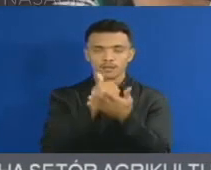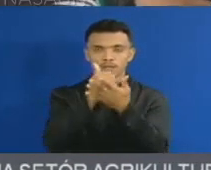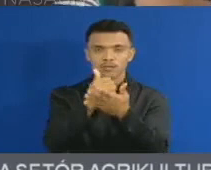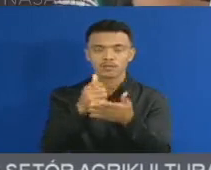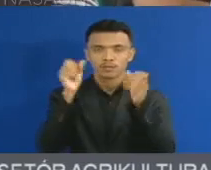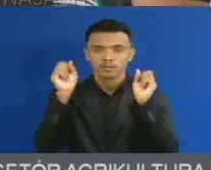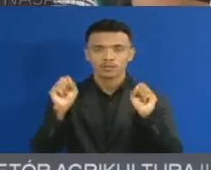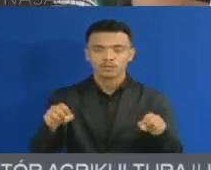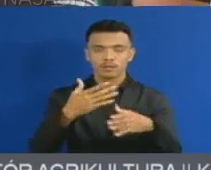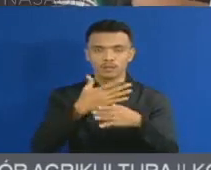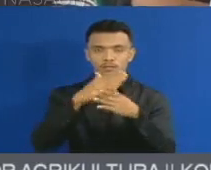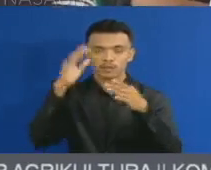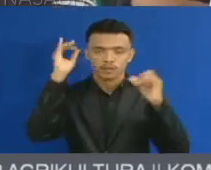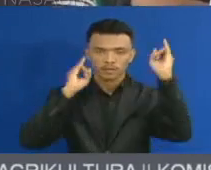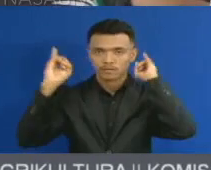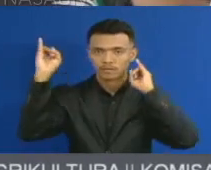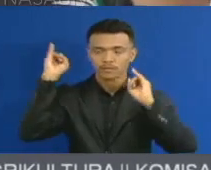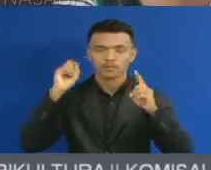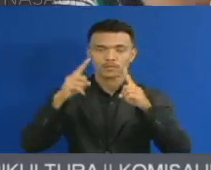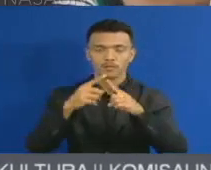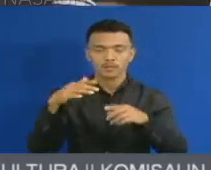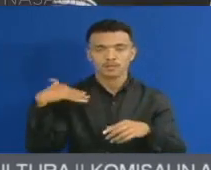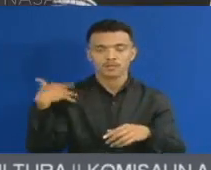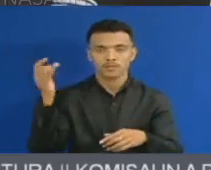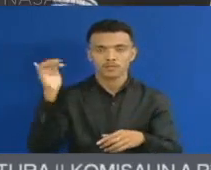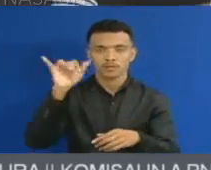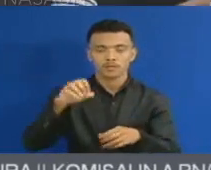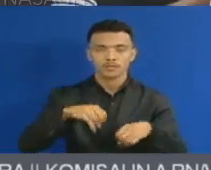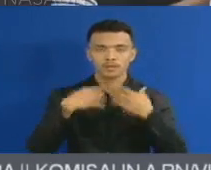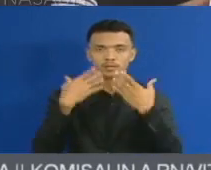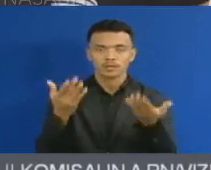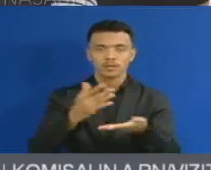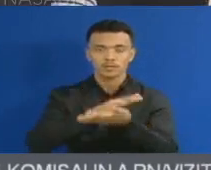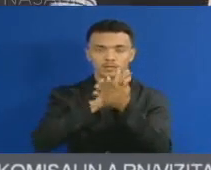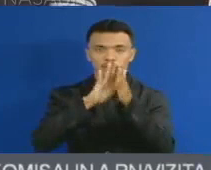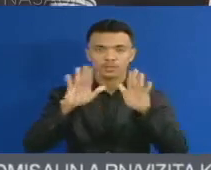onde bele socializa informação ba Juventude Sira o encerramento em paz e a suco laran.